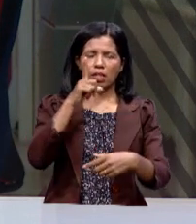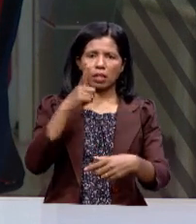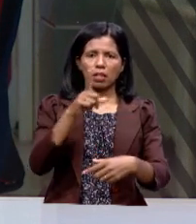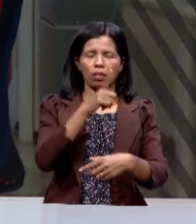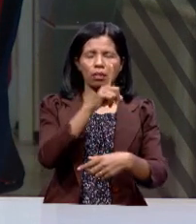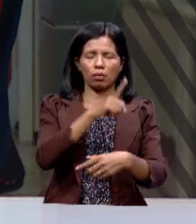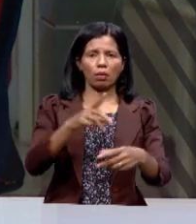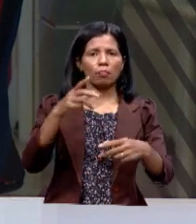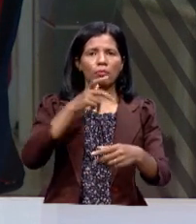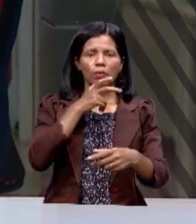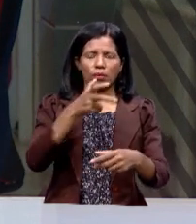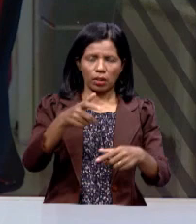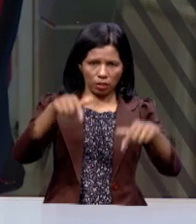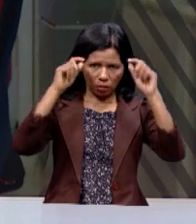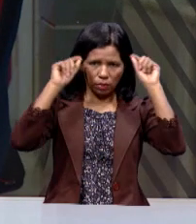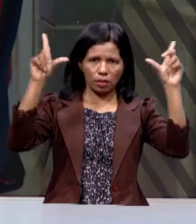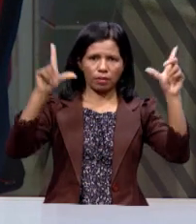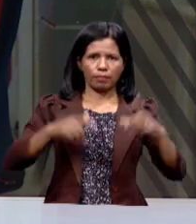Timor-Leste.